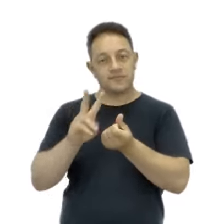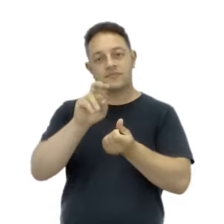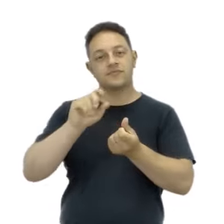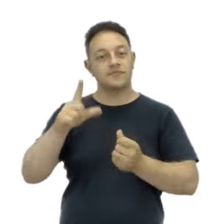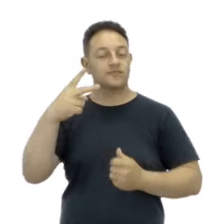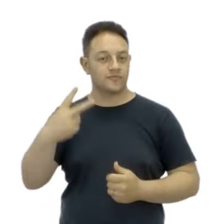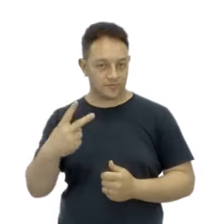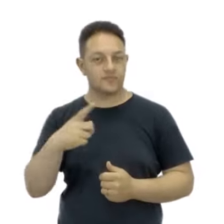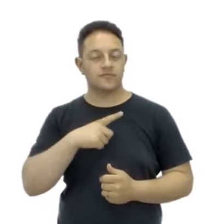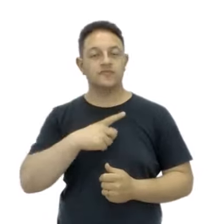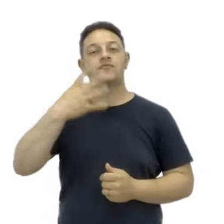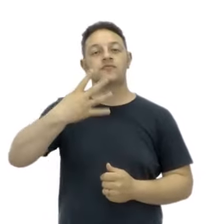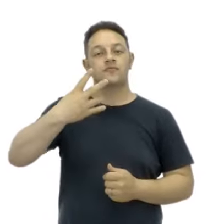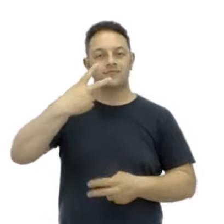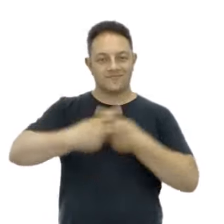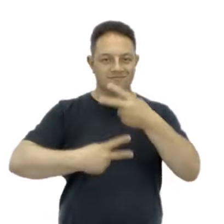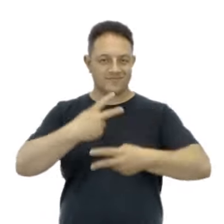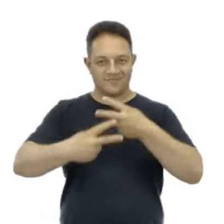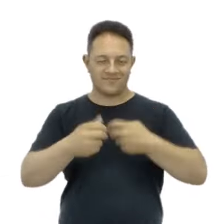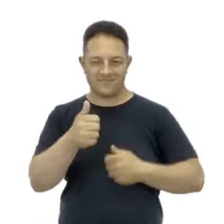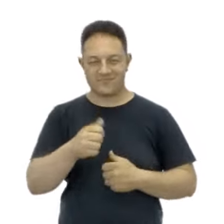2, o quarto bimestre.